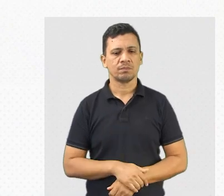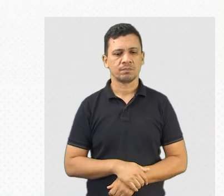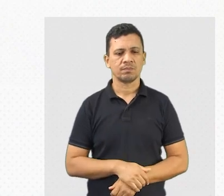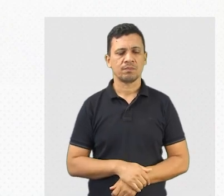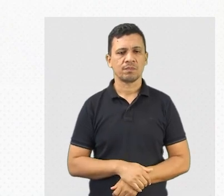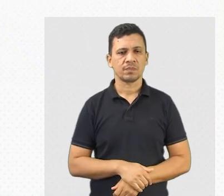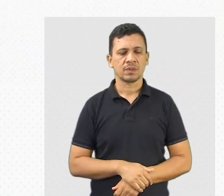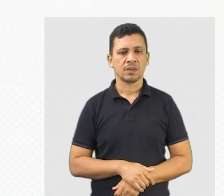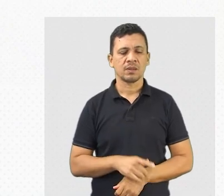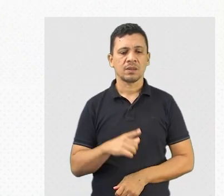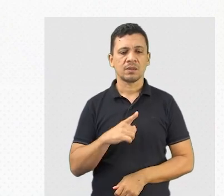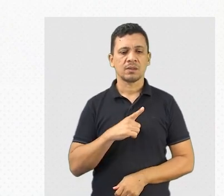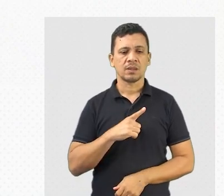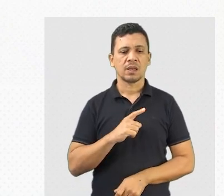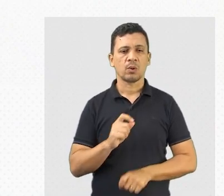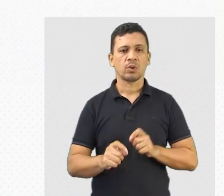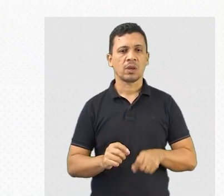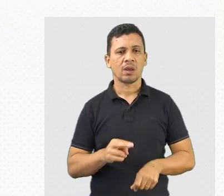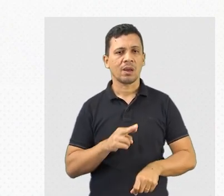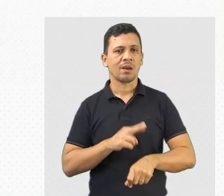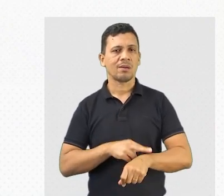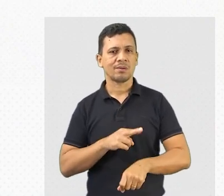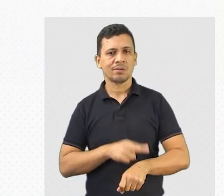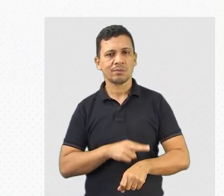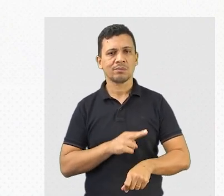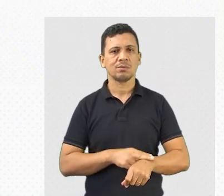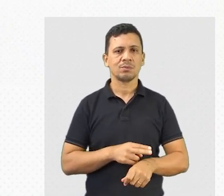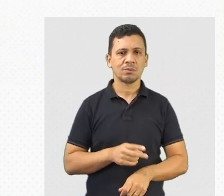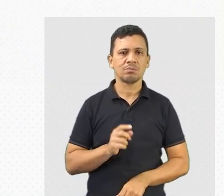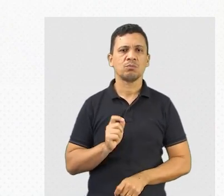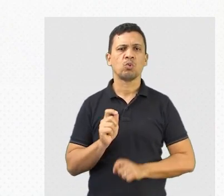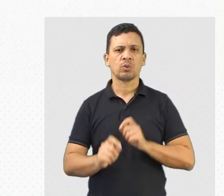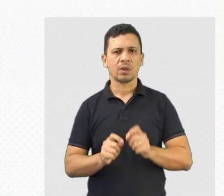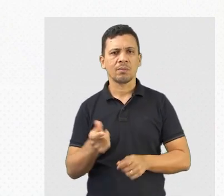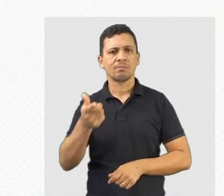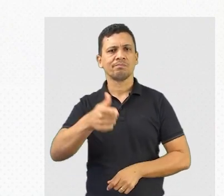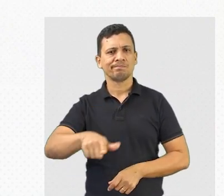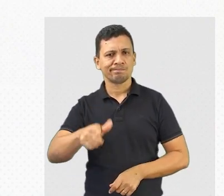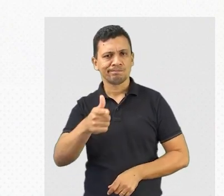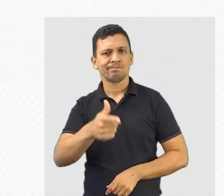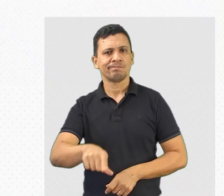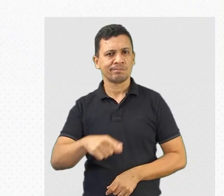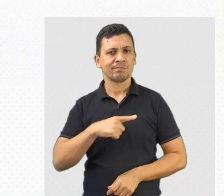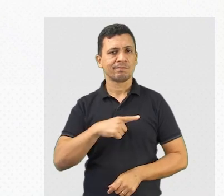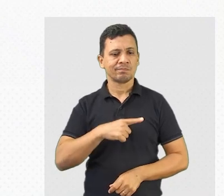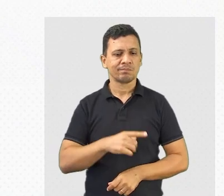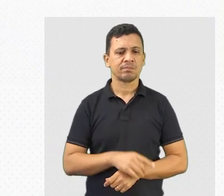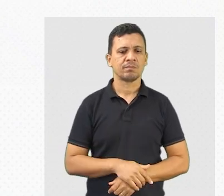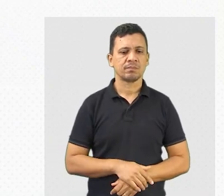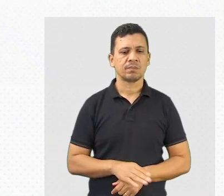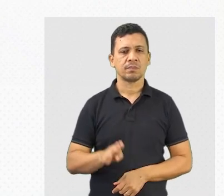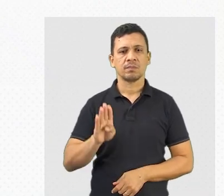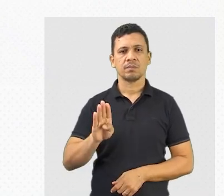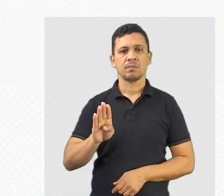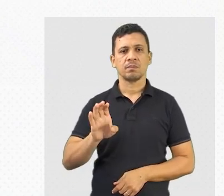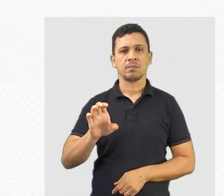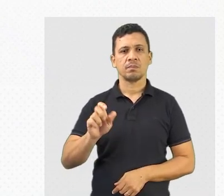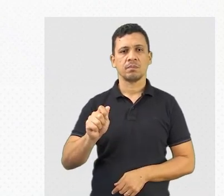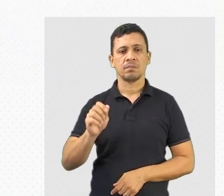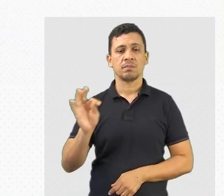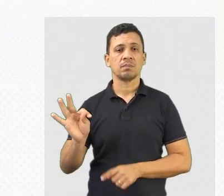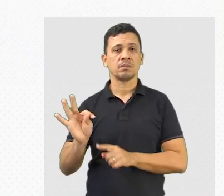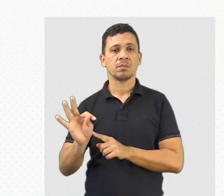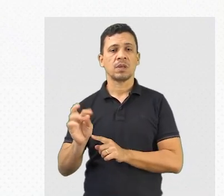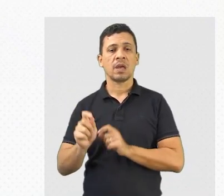relacionado ao pattern, que é o padrão. O ritmo tem um padrão. Beat está associado